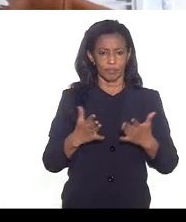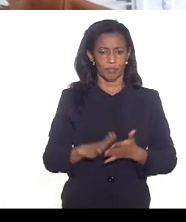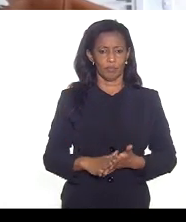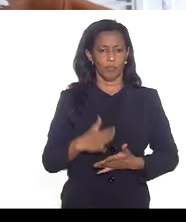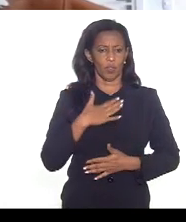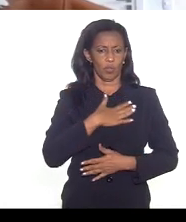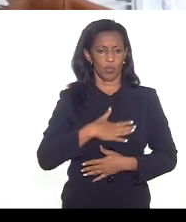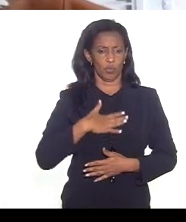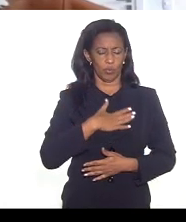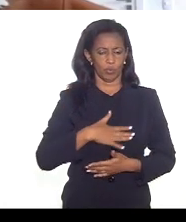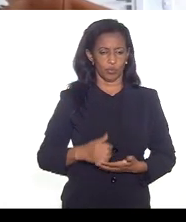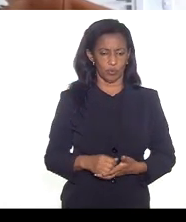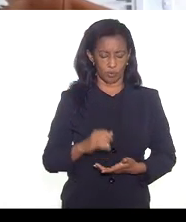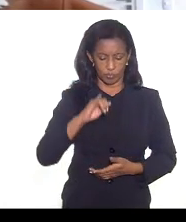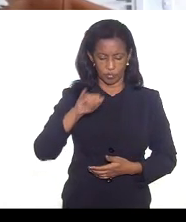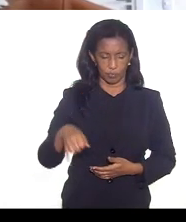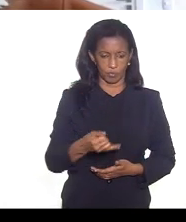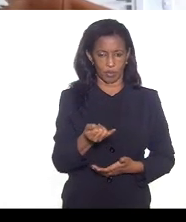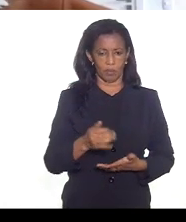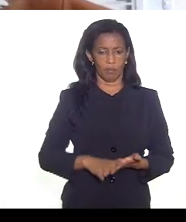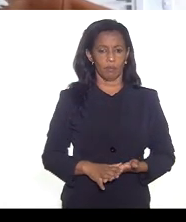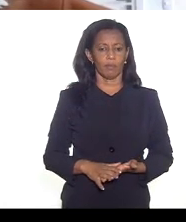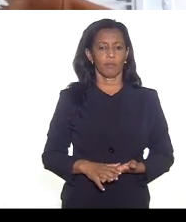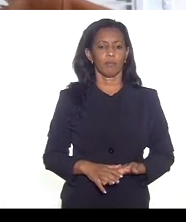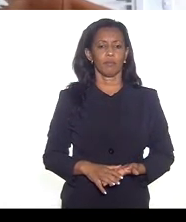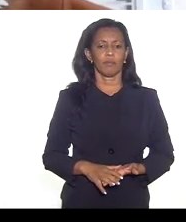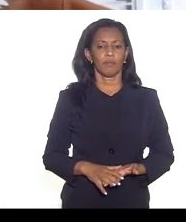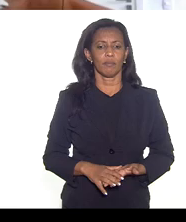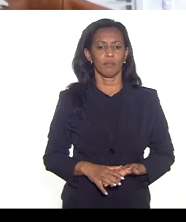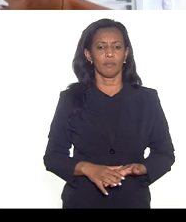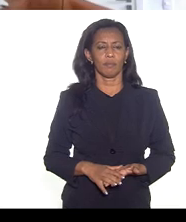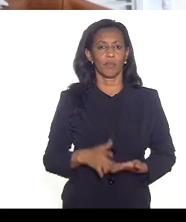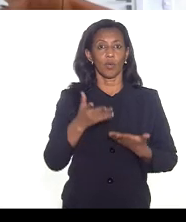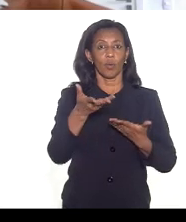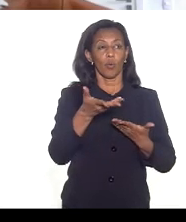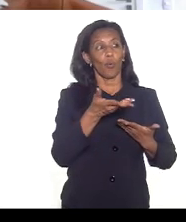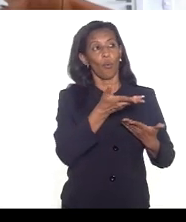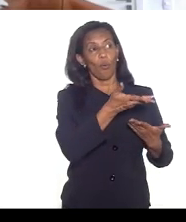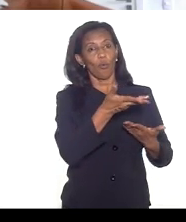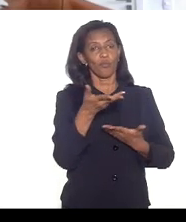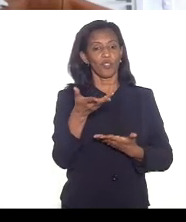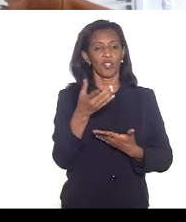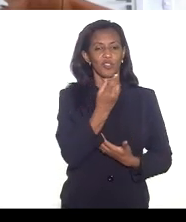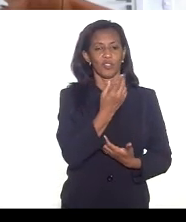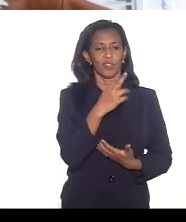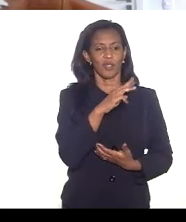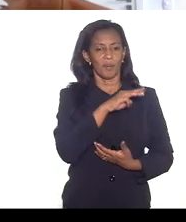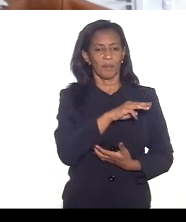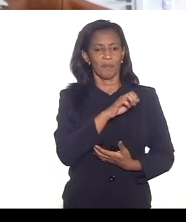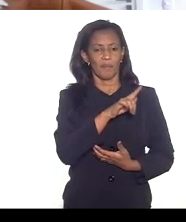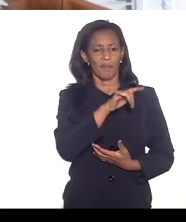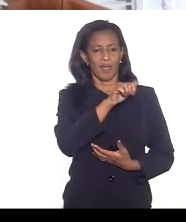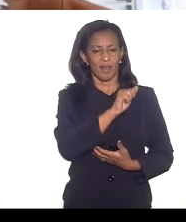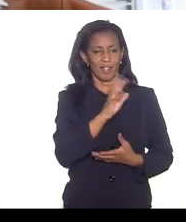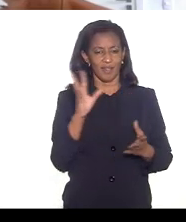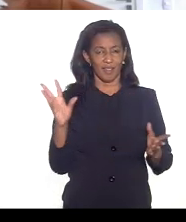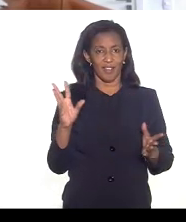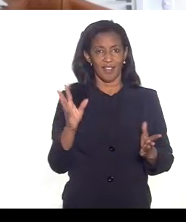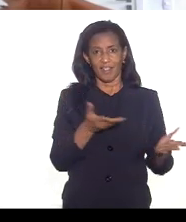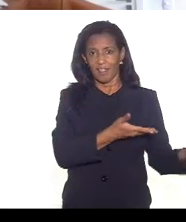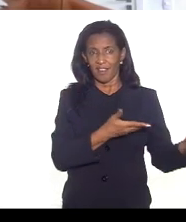gostaria de aproveitar esse ensejo para deixar um convite para Doutora melania comprou o